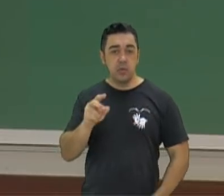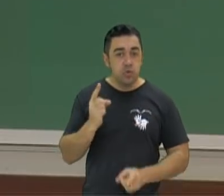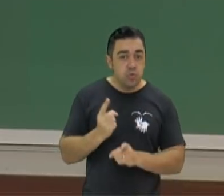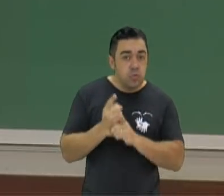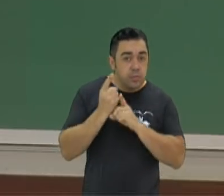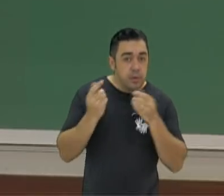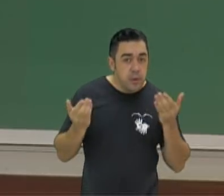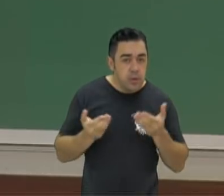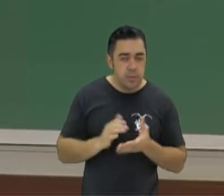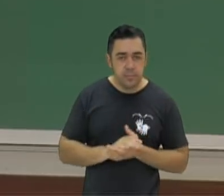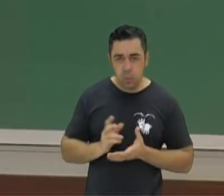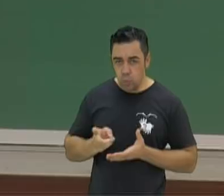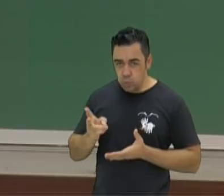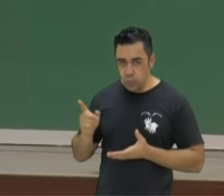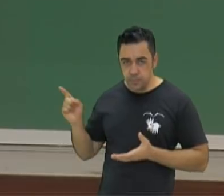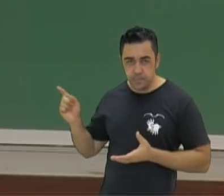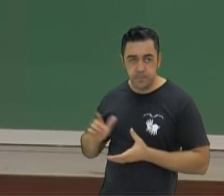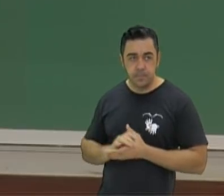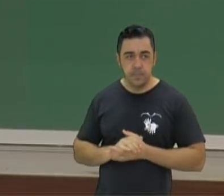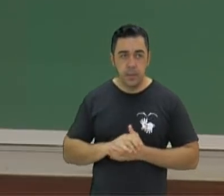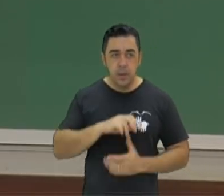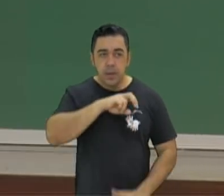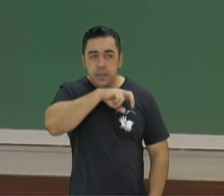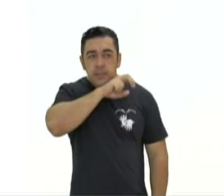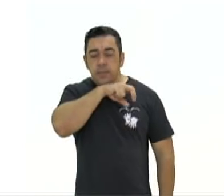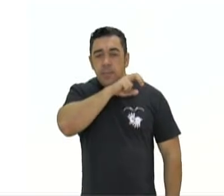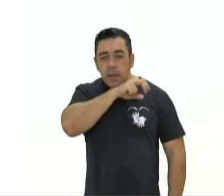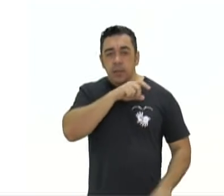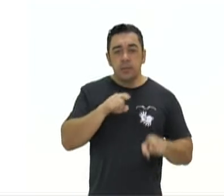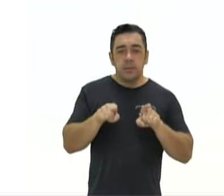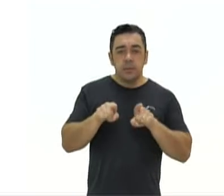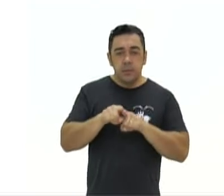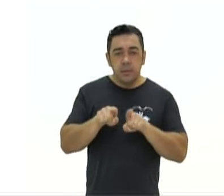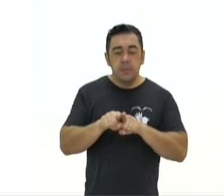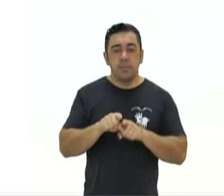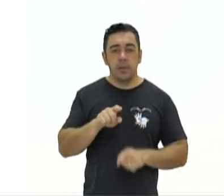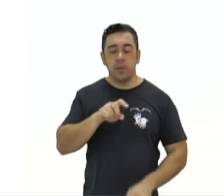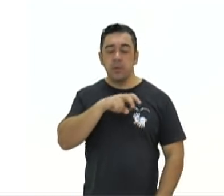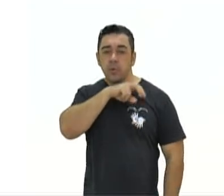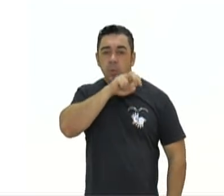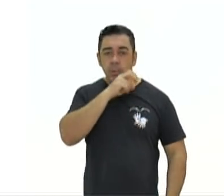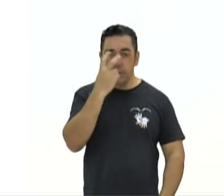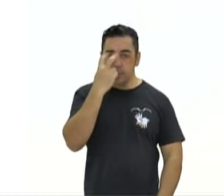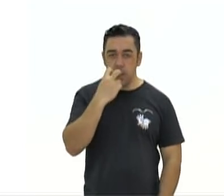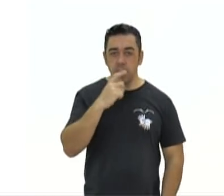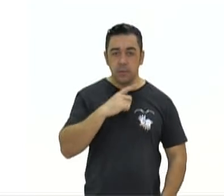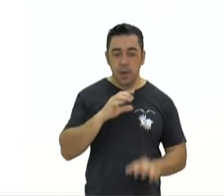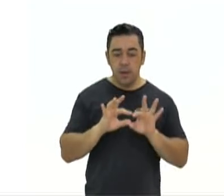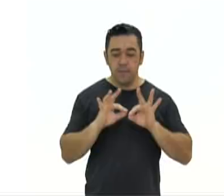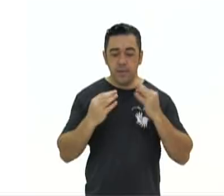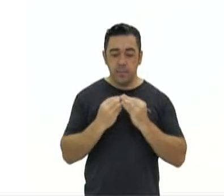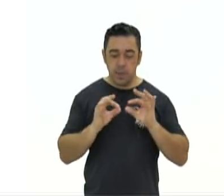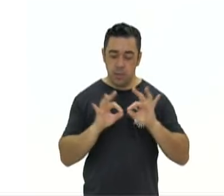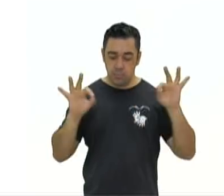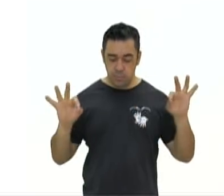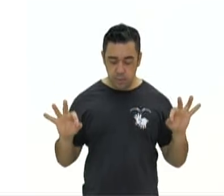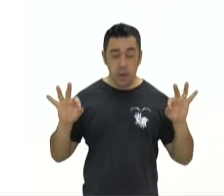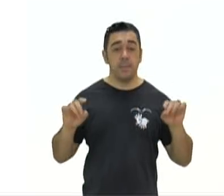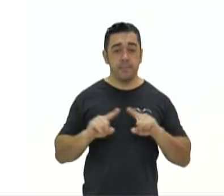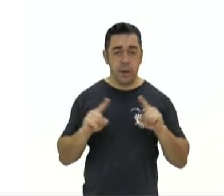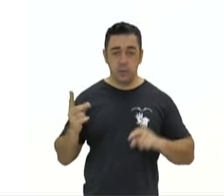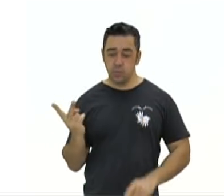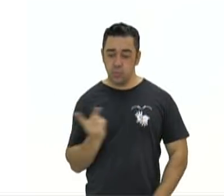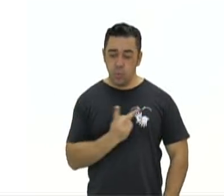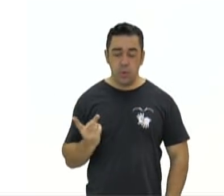agora. Vamos continuar aqui com a notícia. Serpentes e cobras cegas são parentes muito distantes, mas mesmo assim desenvolveram